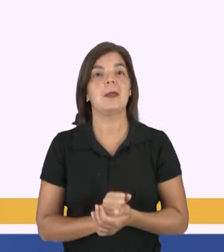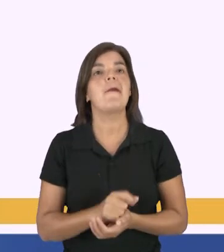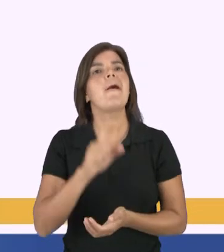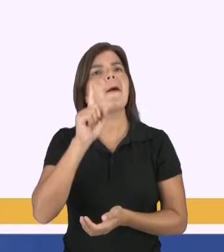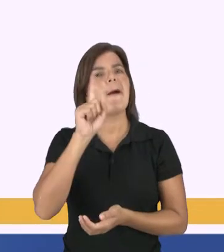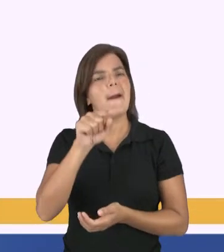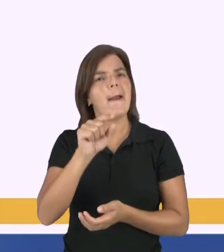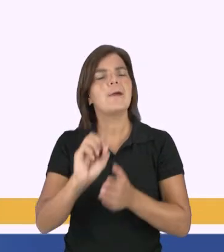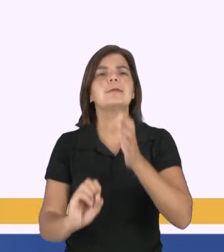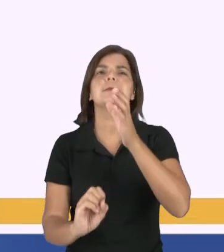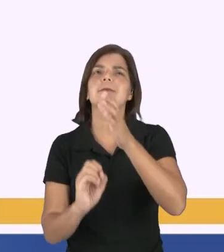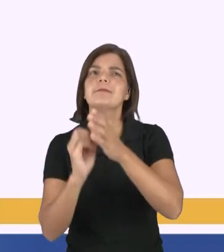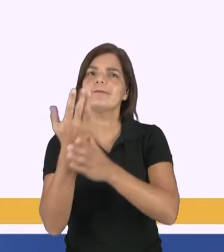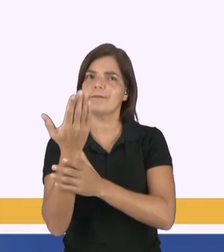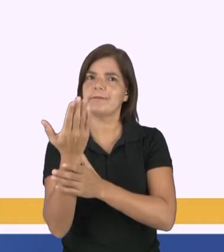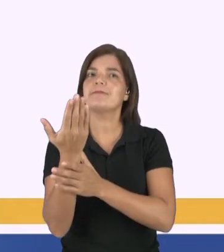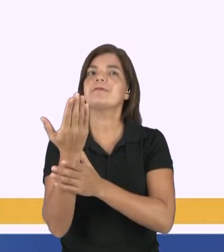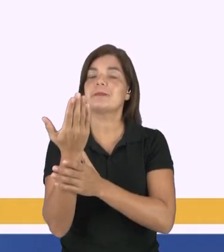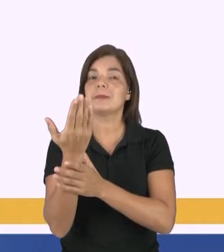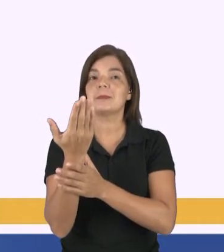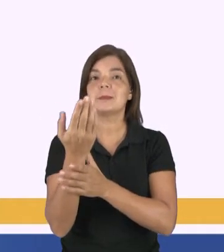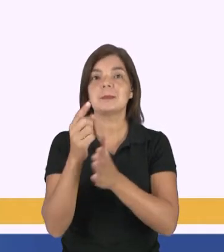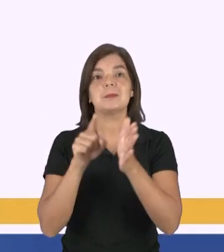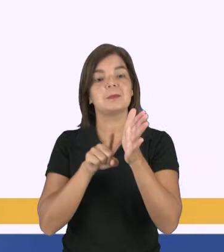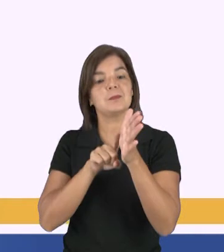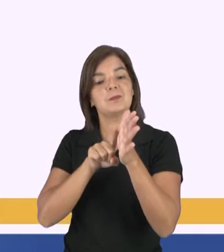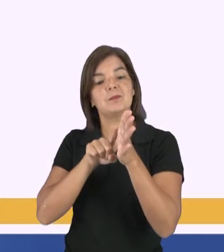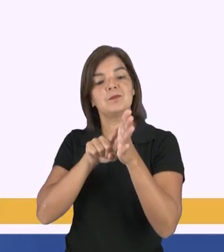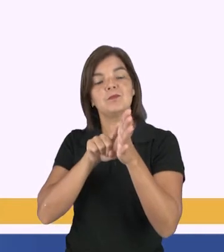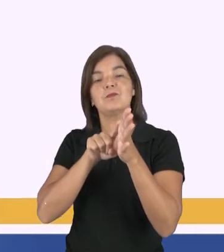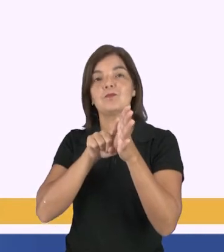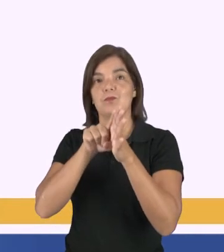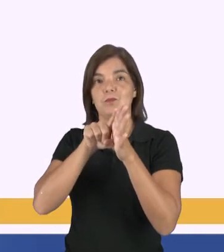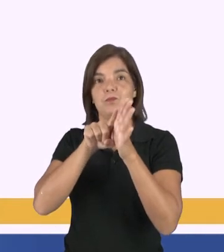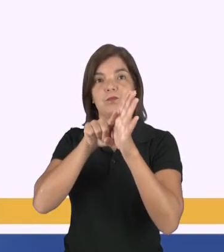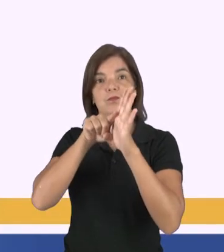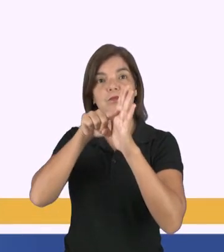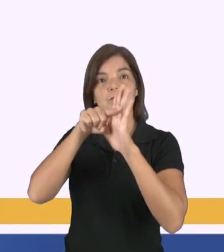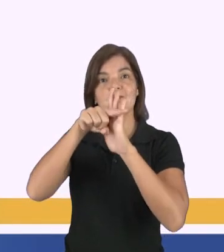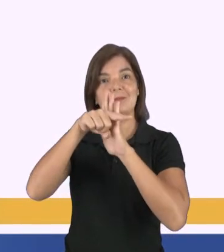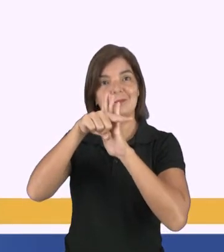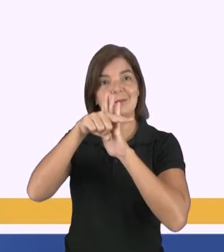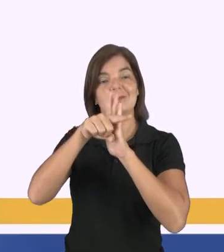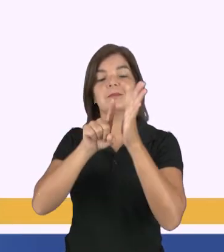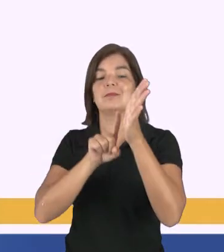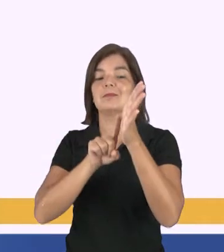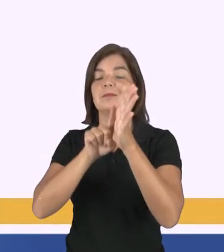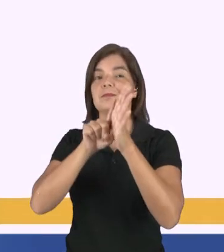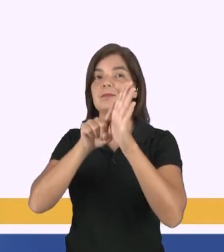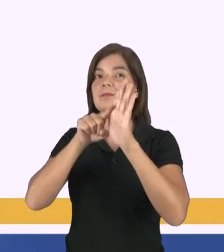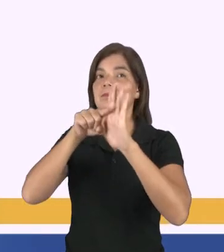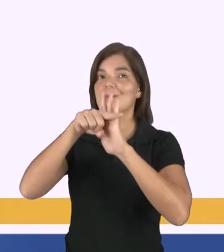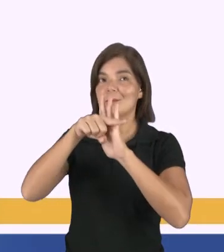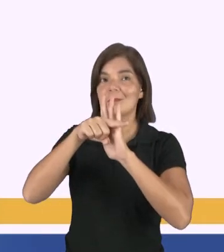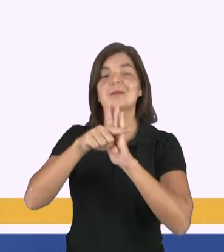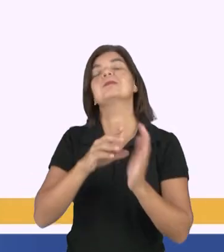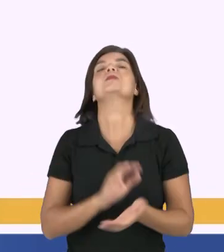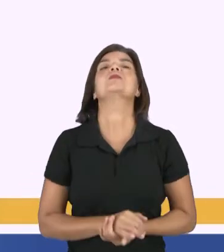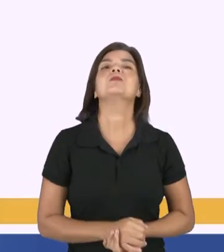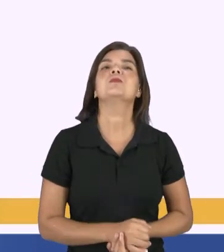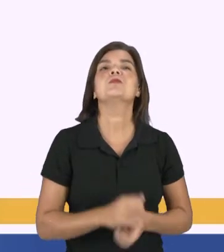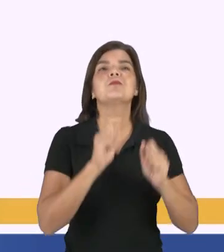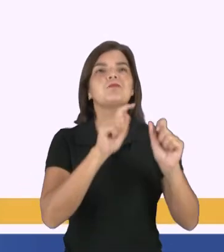ele é que vai dar ele que vai indicar qual daquelas figuras vale um tempo então eu digo aqui